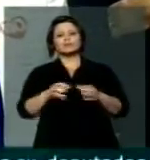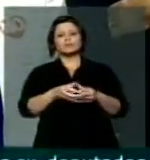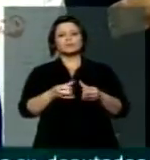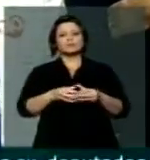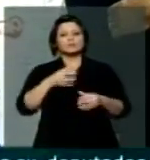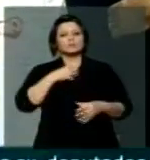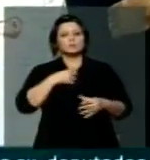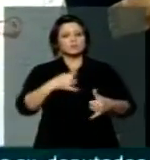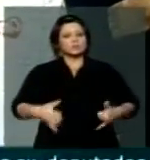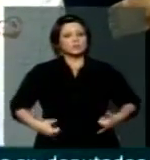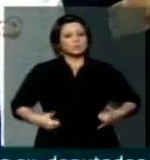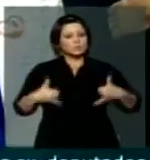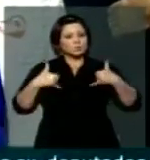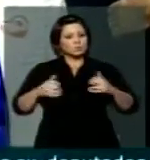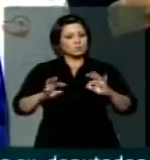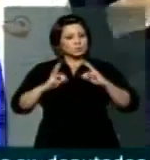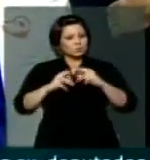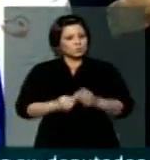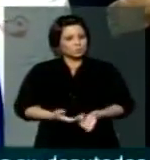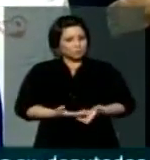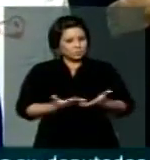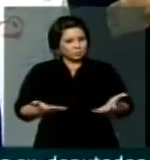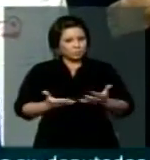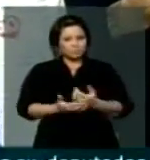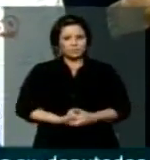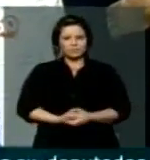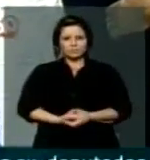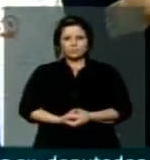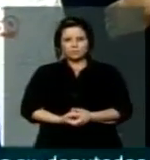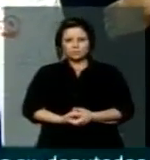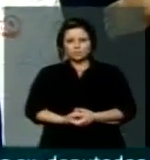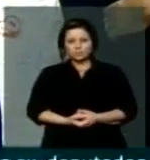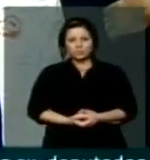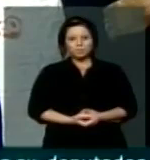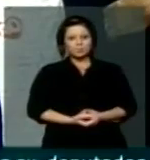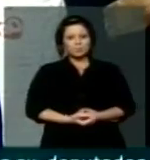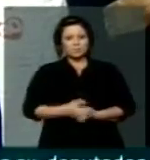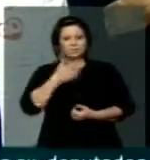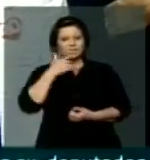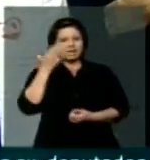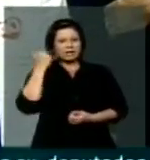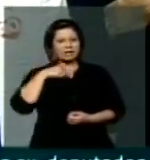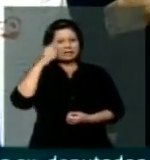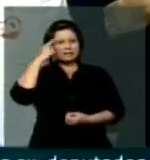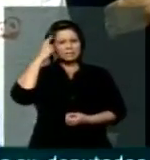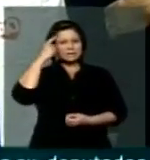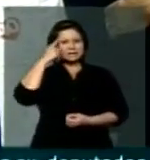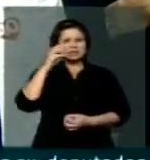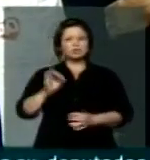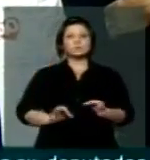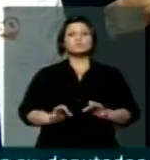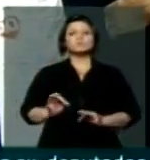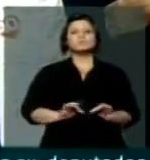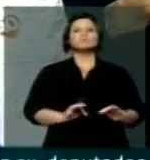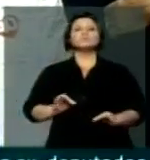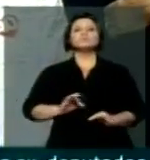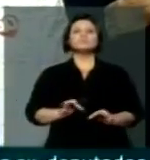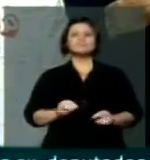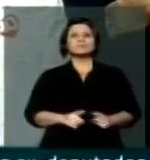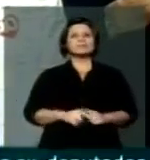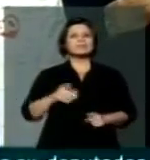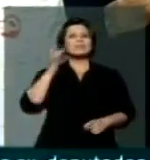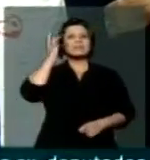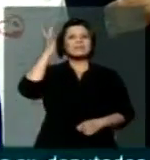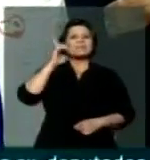política, que nos honram e nos orgulham a todos. Esses dias eu fazia uma reflexão que